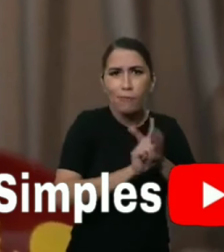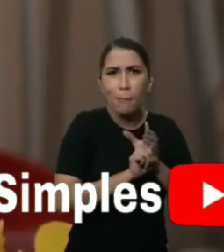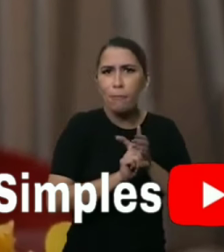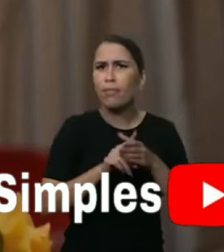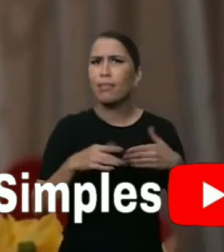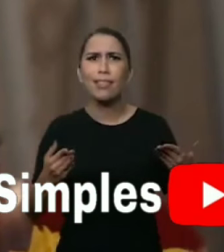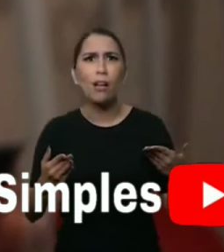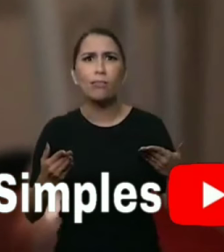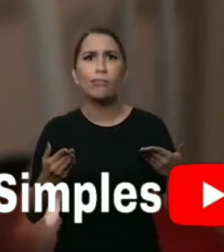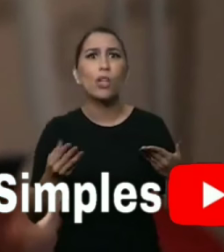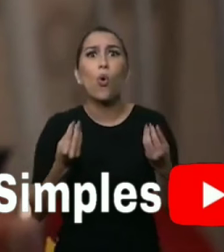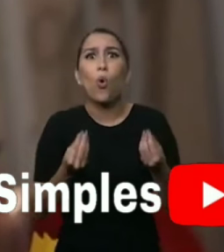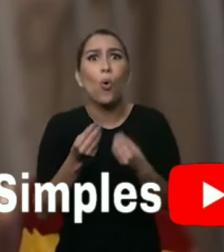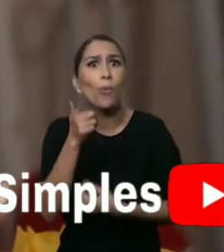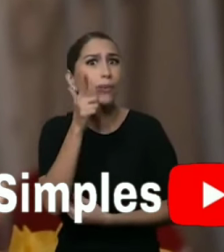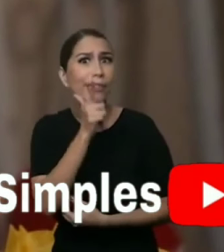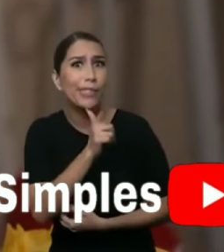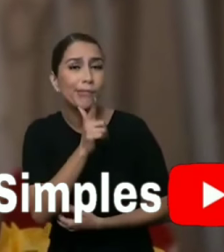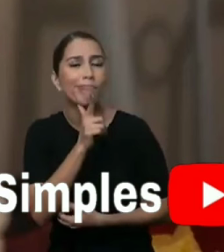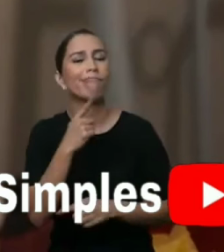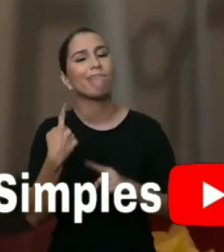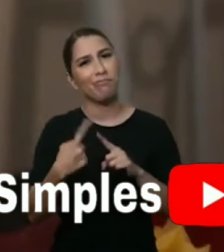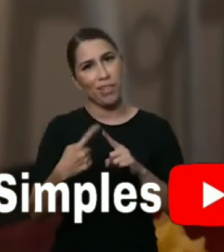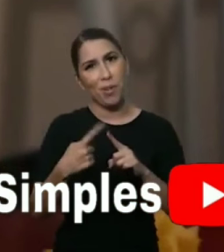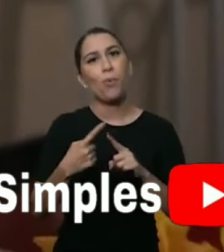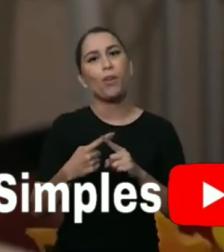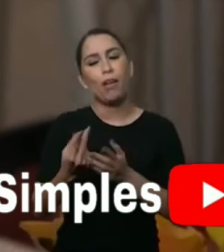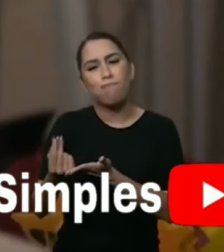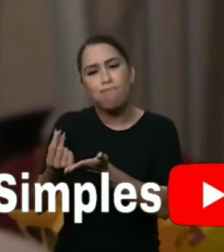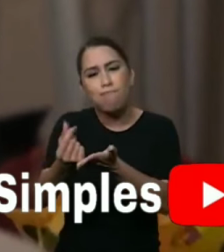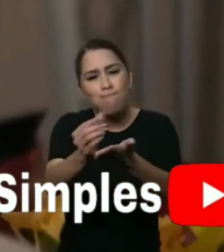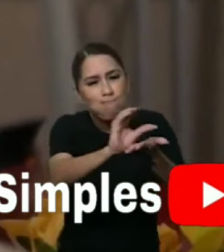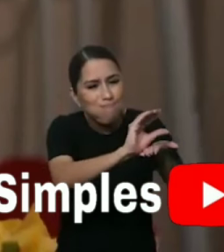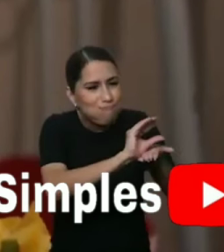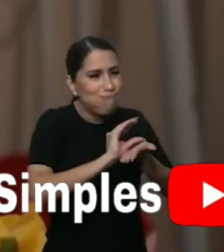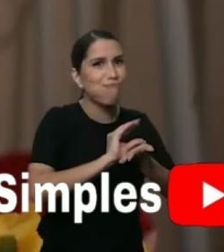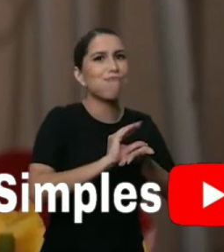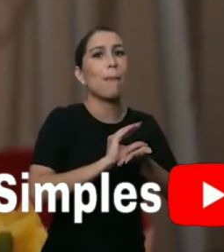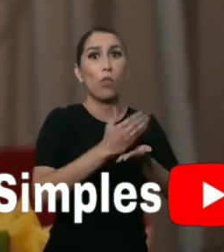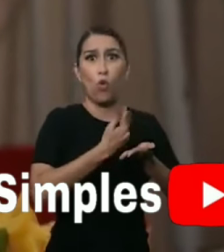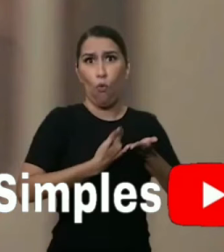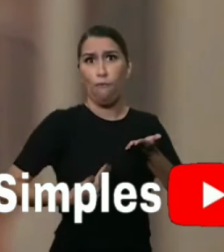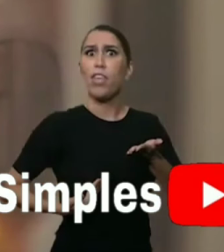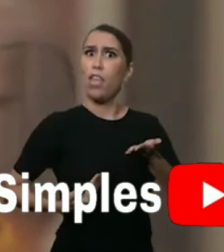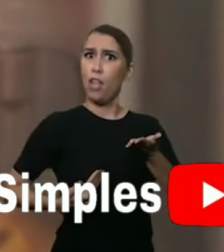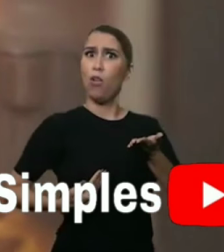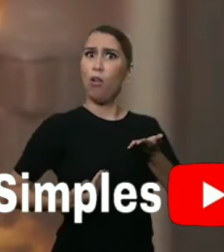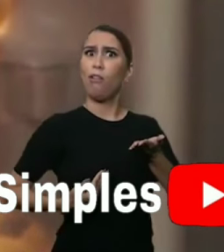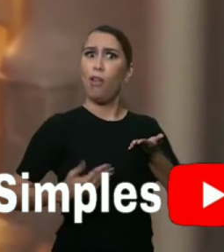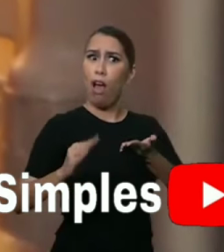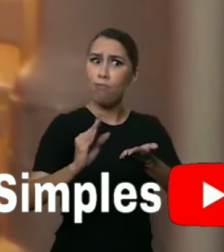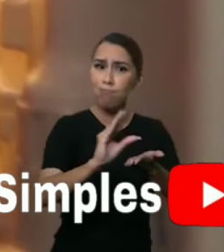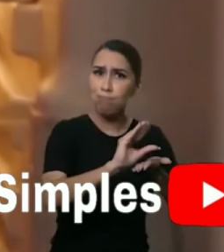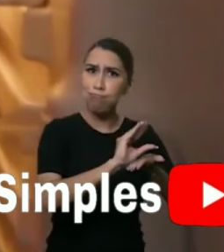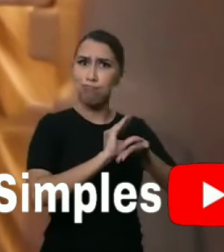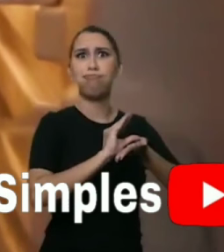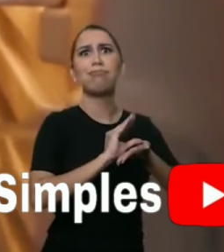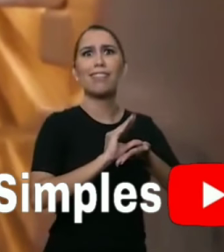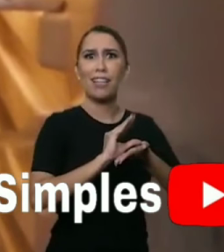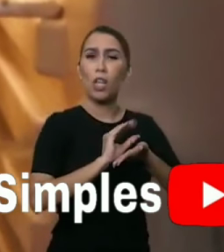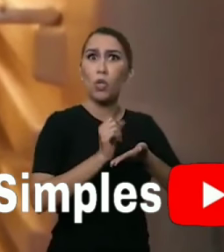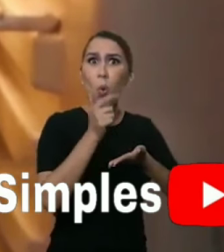devido à ajuda do auxílio, por conta que antes, realmente, como era uma área na qual a gente não tinha que atuar e foi uma coisa realmente por conta